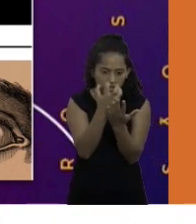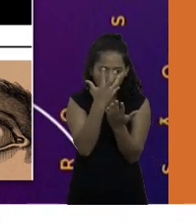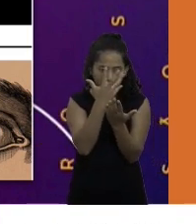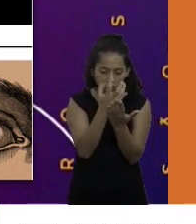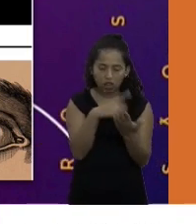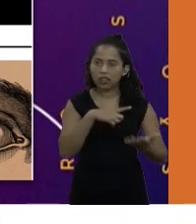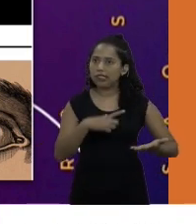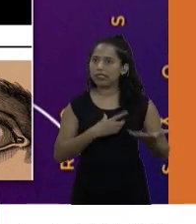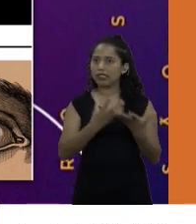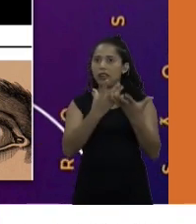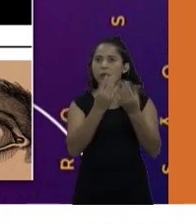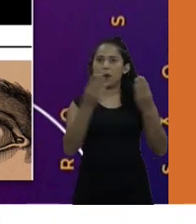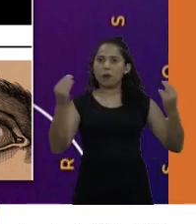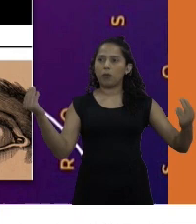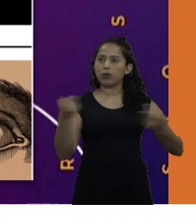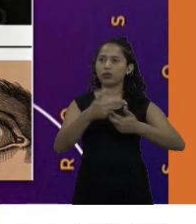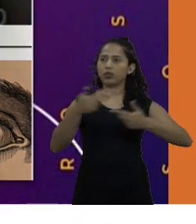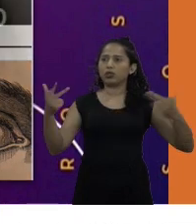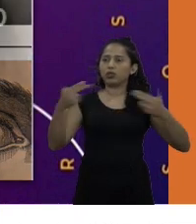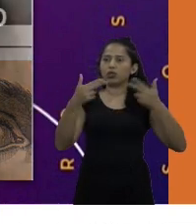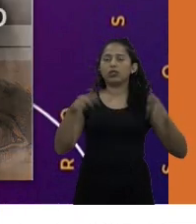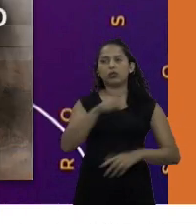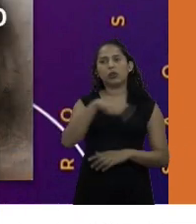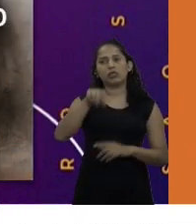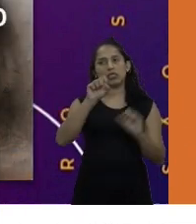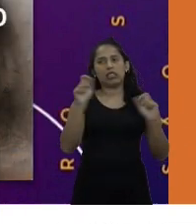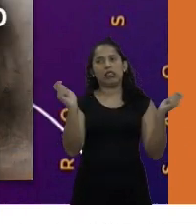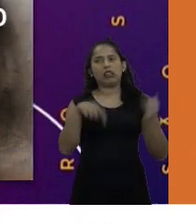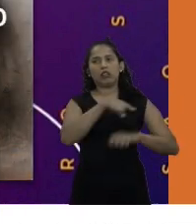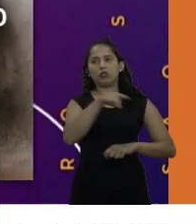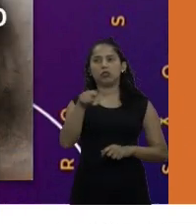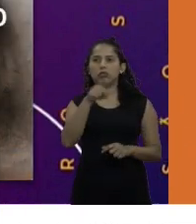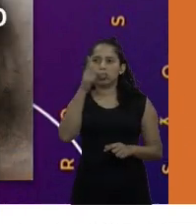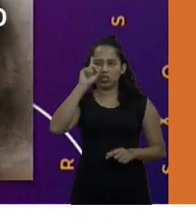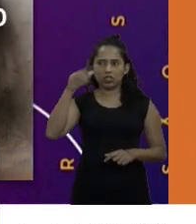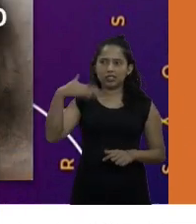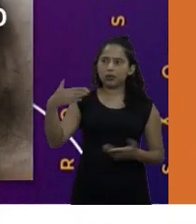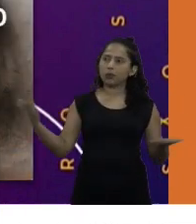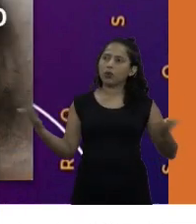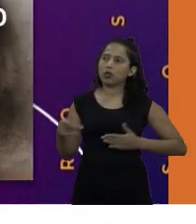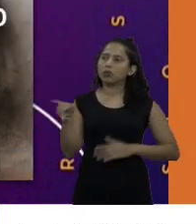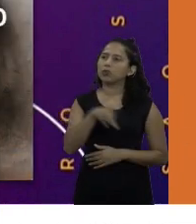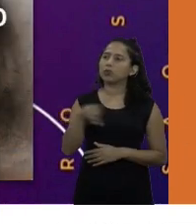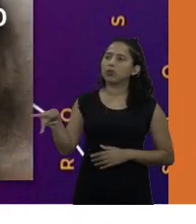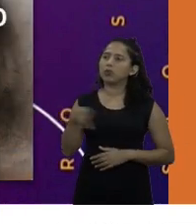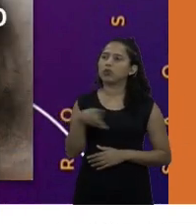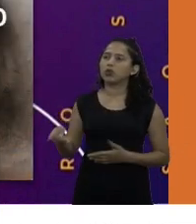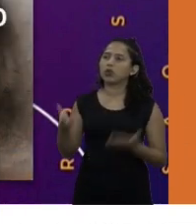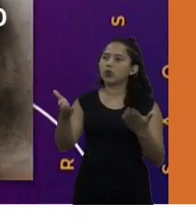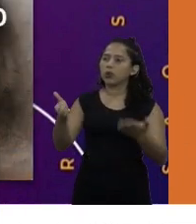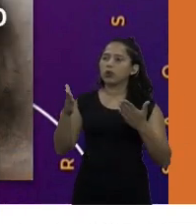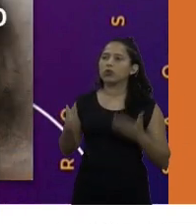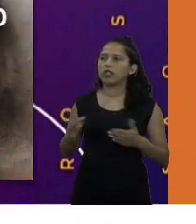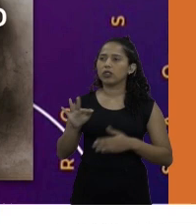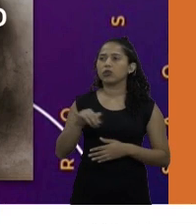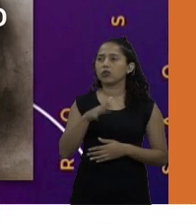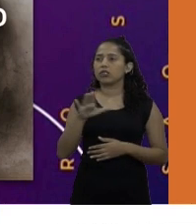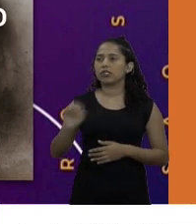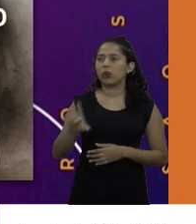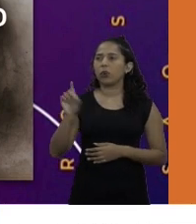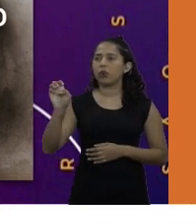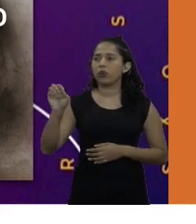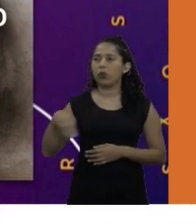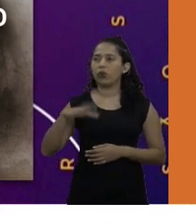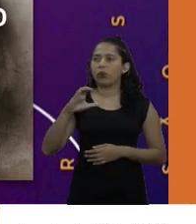coisa ali, talvez sirvam para vocês também, para o nosso dia a dia. E hoje sou professor convidado da Fundação Dom Cabral, que é uma instituição